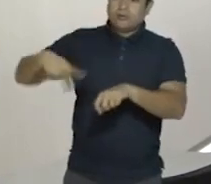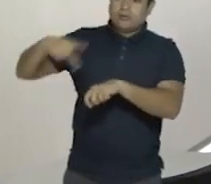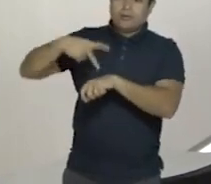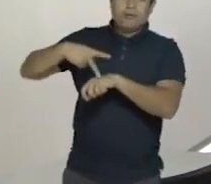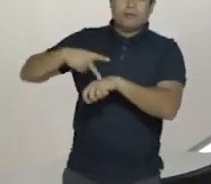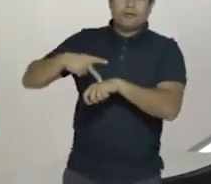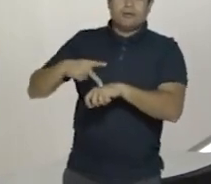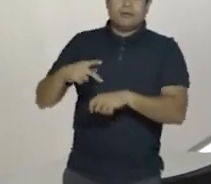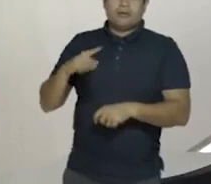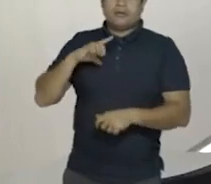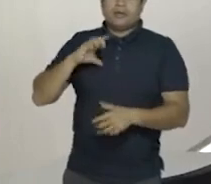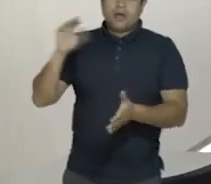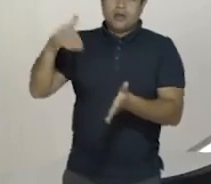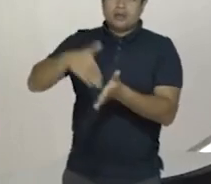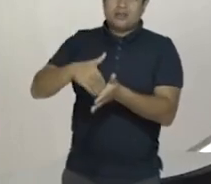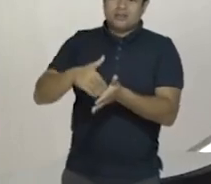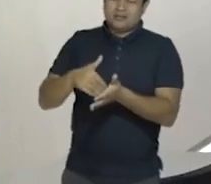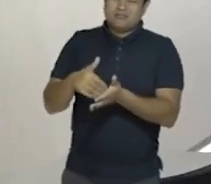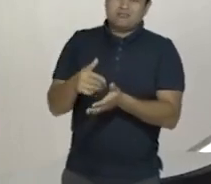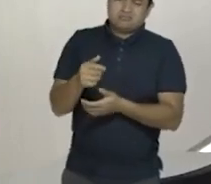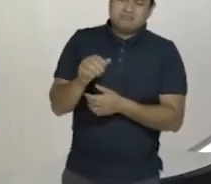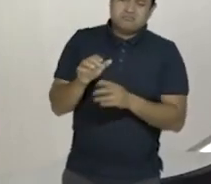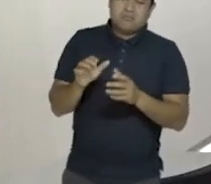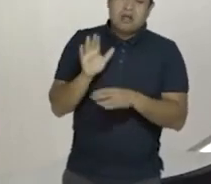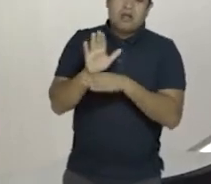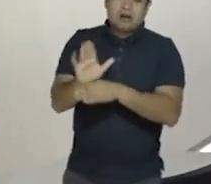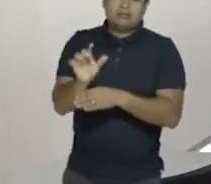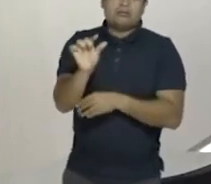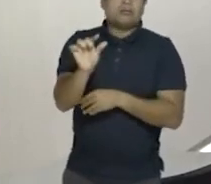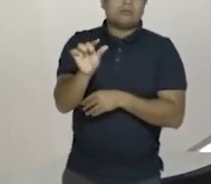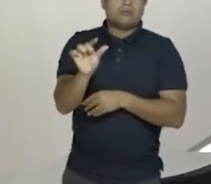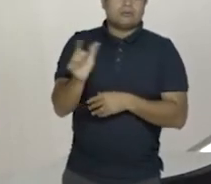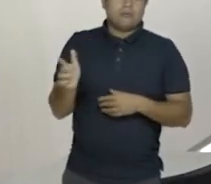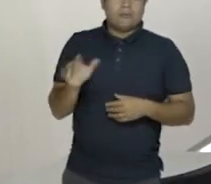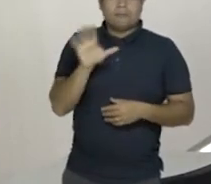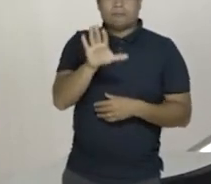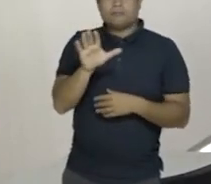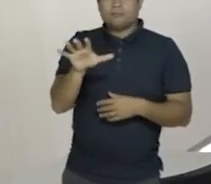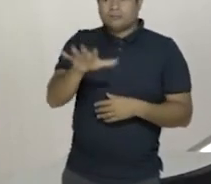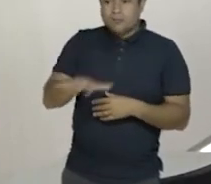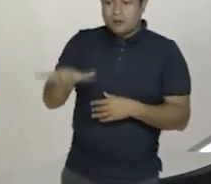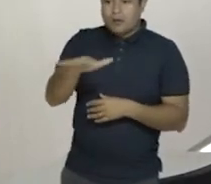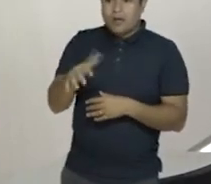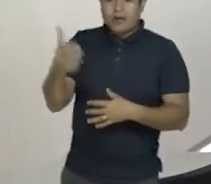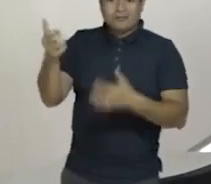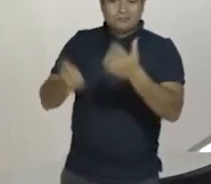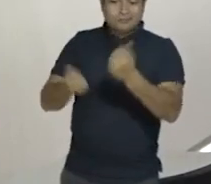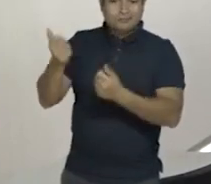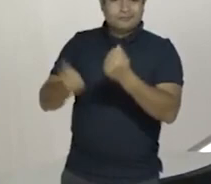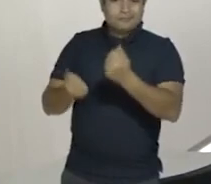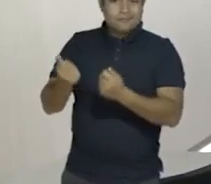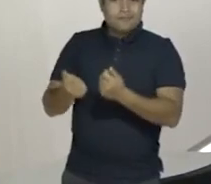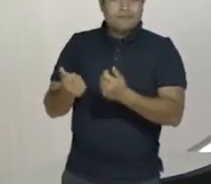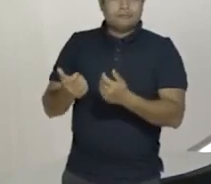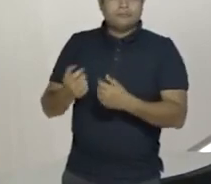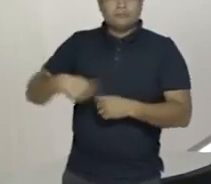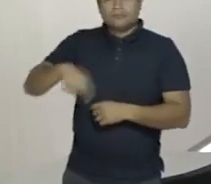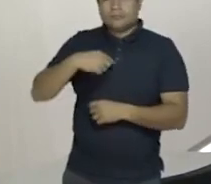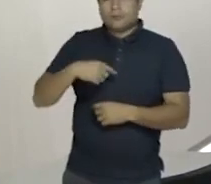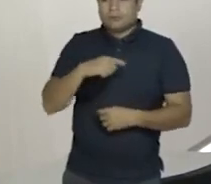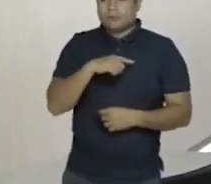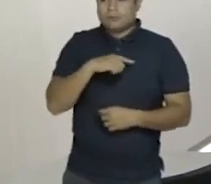certo ponto funcionado mas na questão do leite nós estamos enfrentando uma grande adversidade